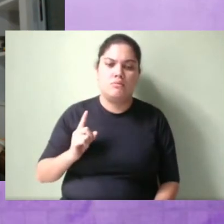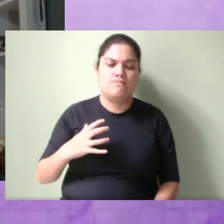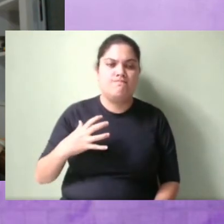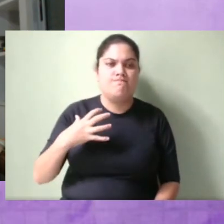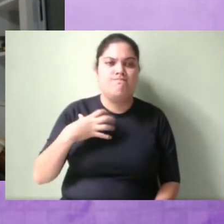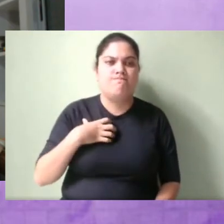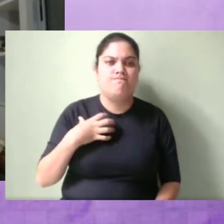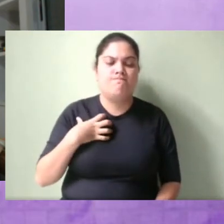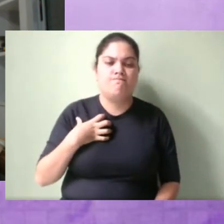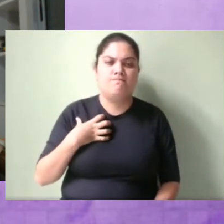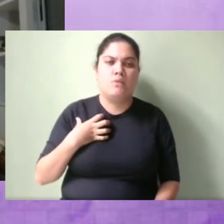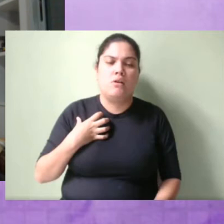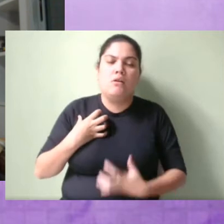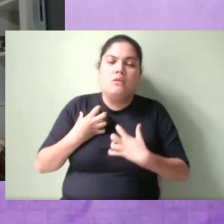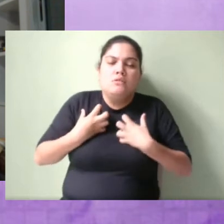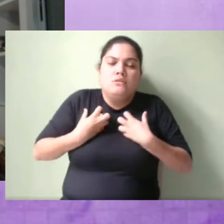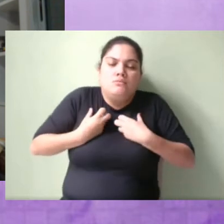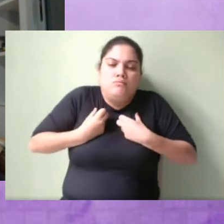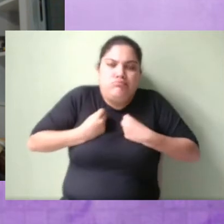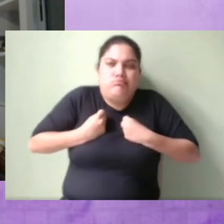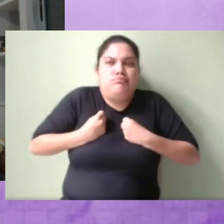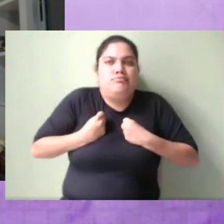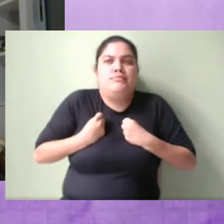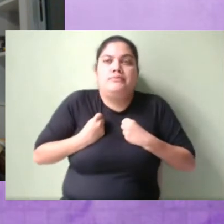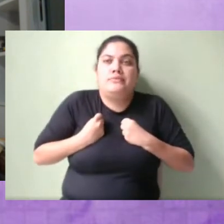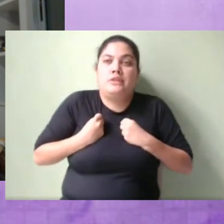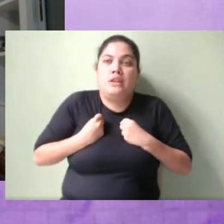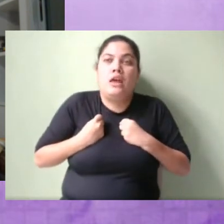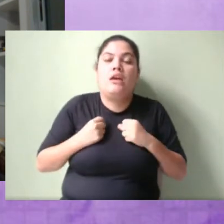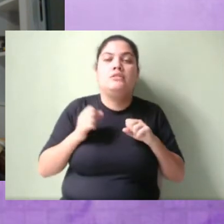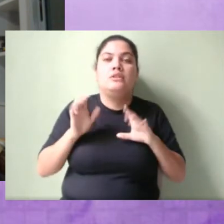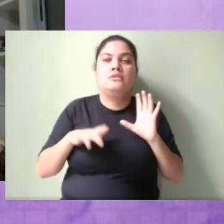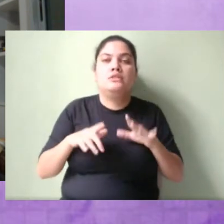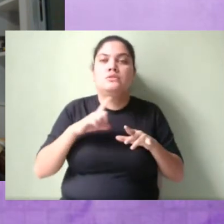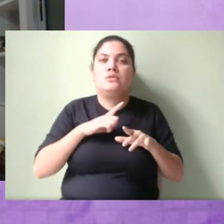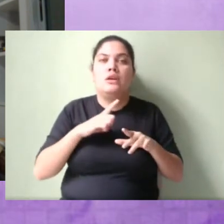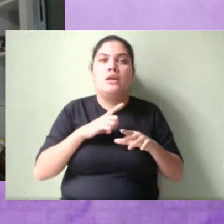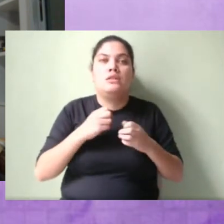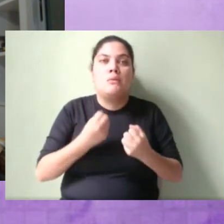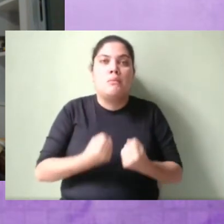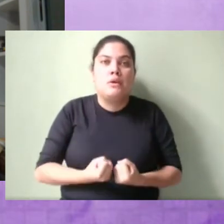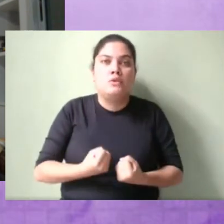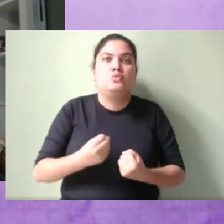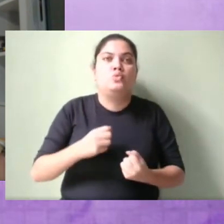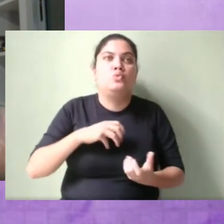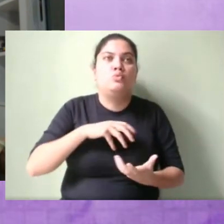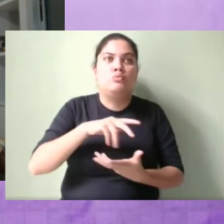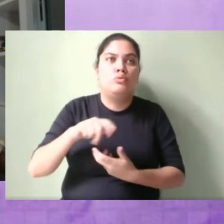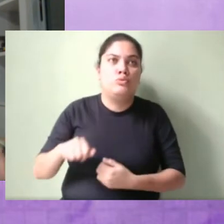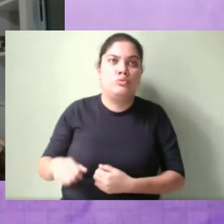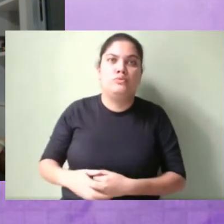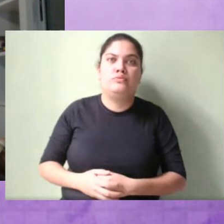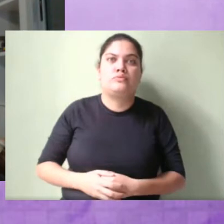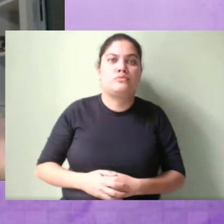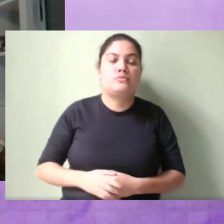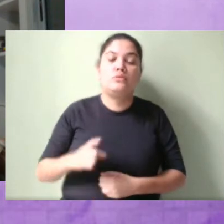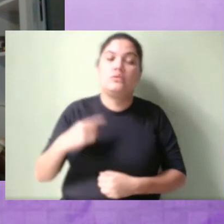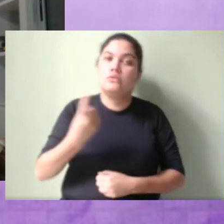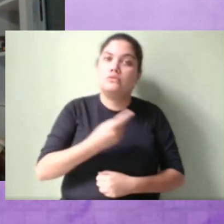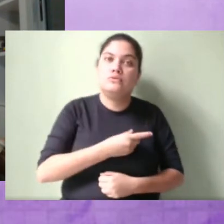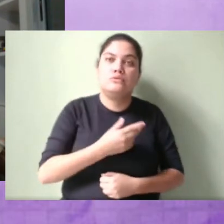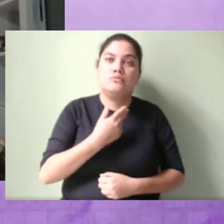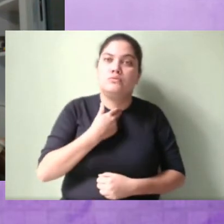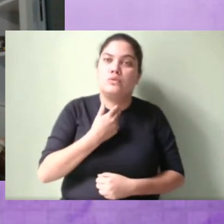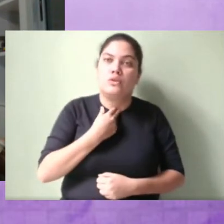docente, porque já tem muita cobrança, né? Pela disciplina, tem que melhorar, as coisas estão muito rápidas, tem que se